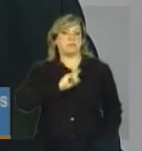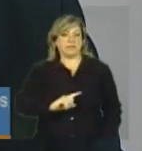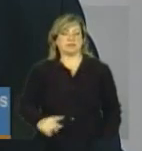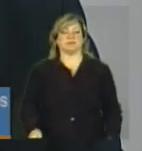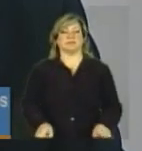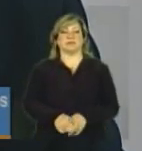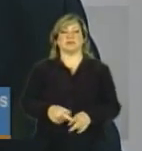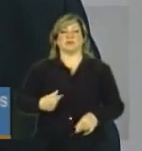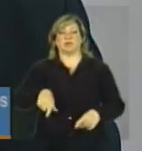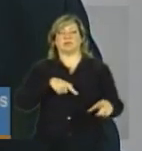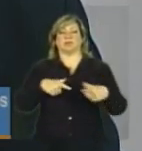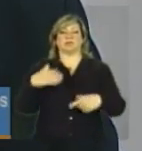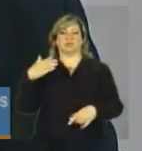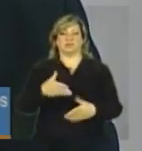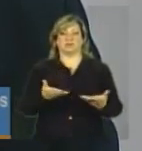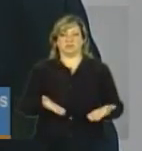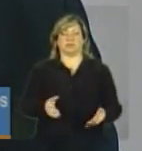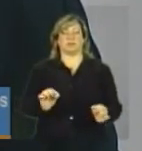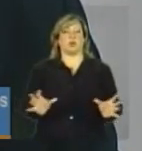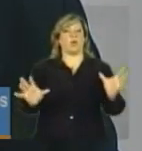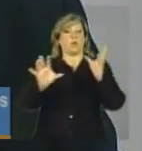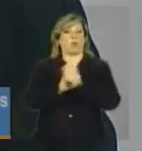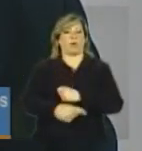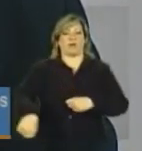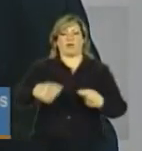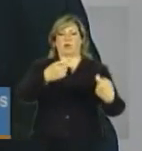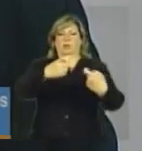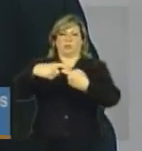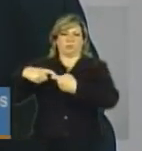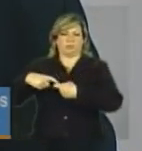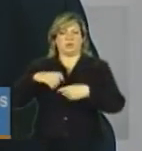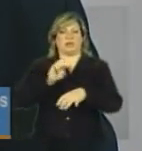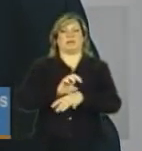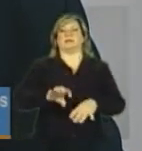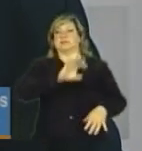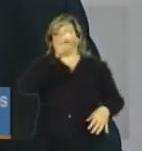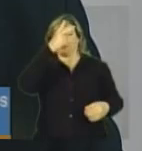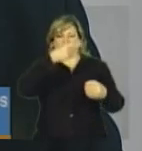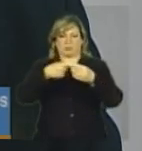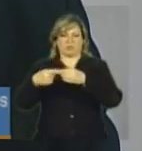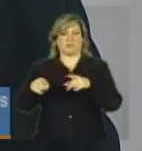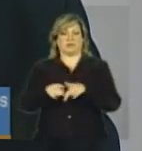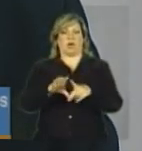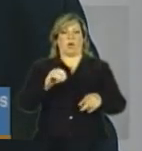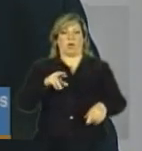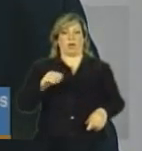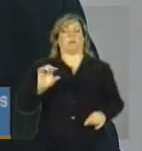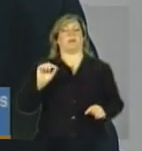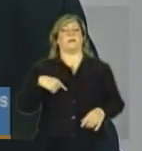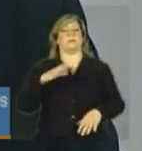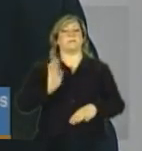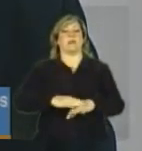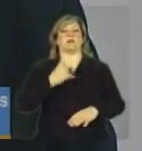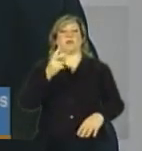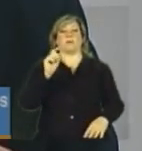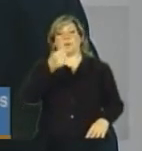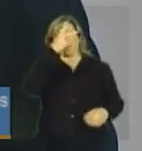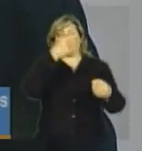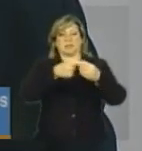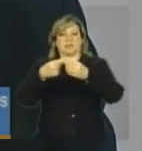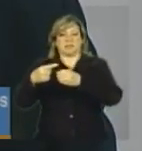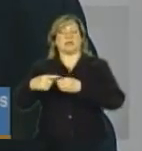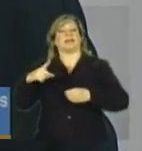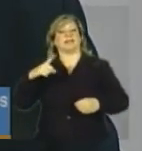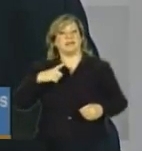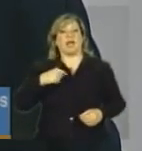diretamente conosco. Então, somadas essas parcerias com estados, municípios e são mais de 2.000 municípios que t